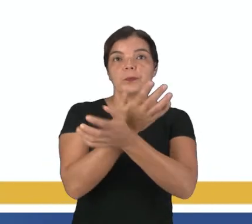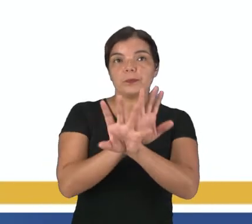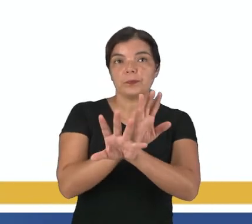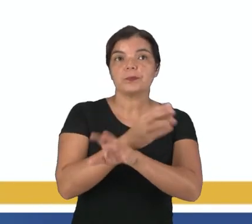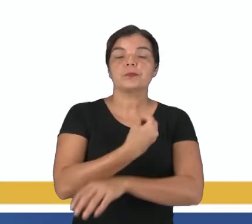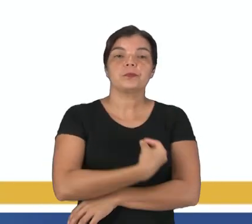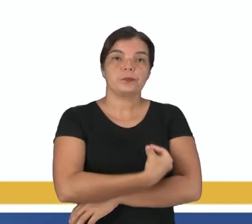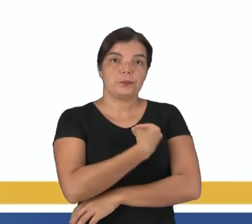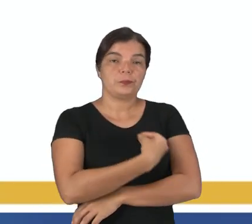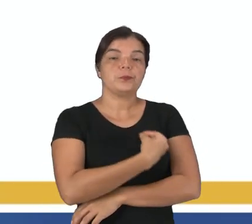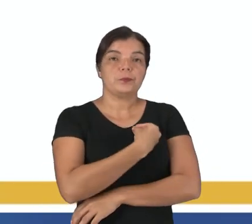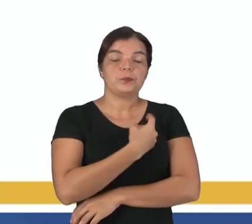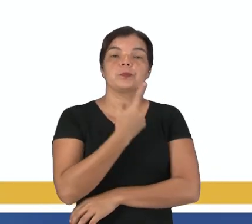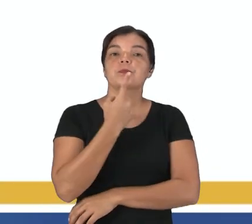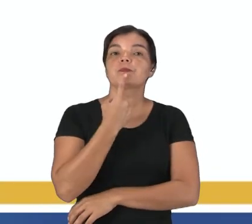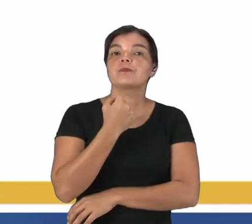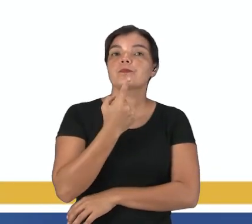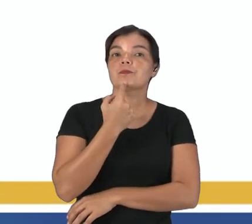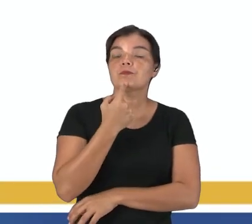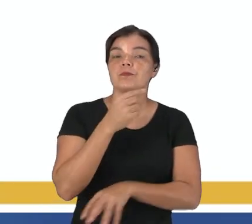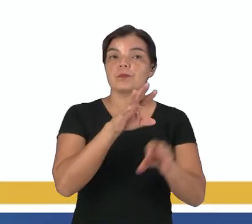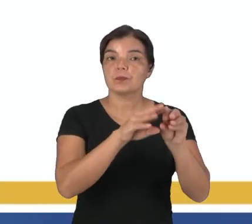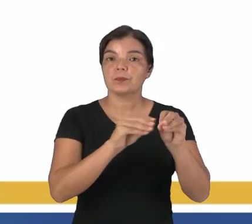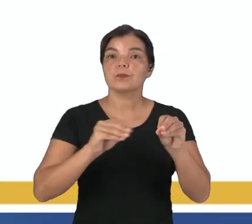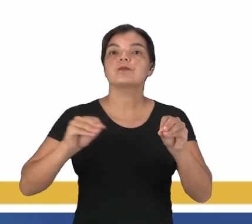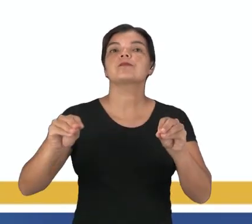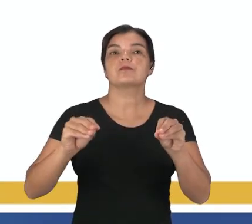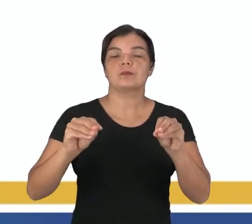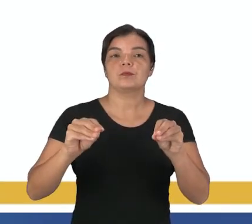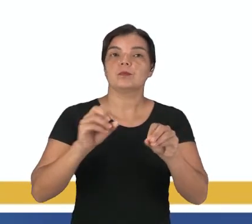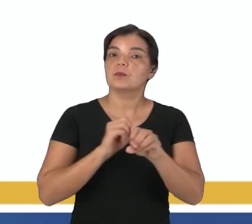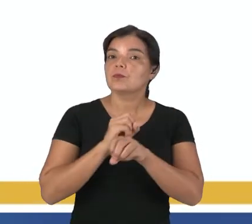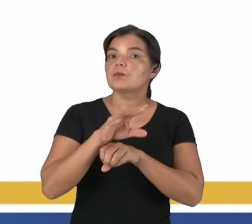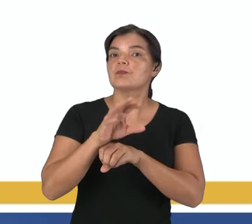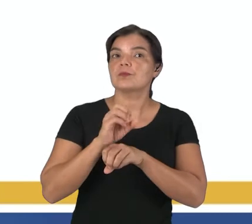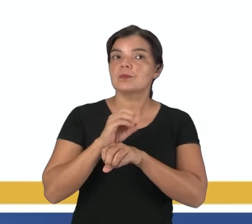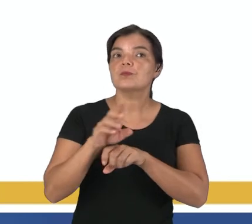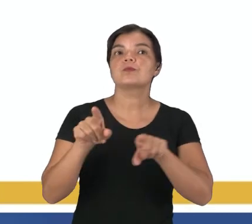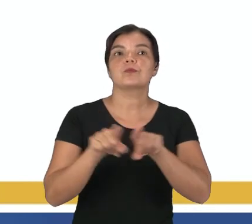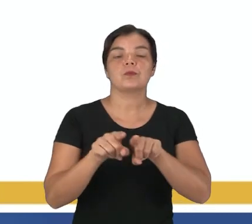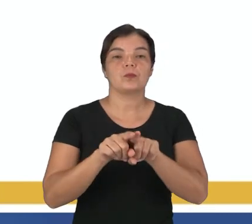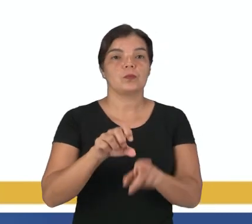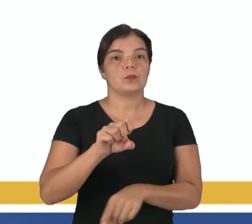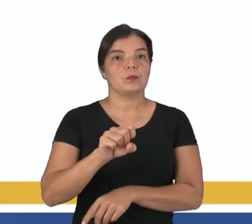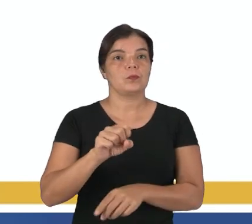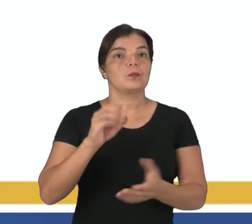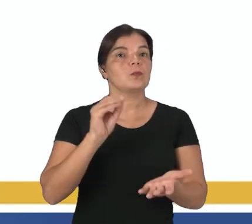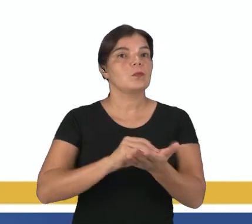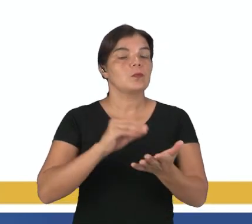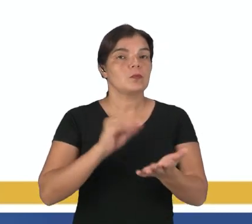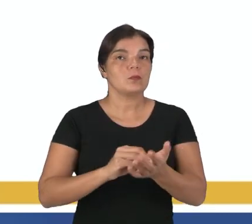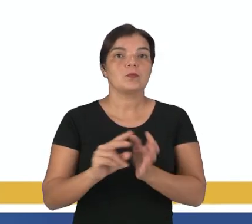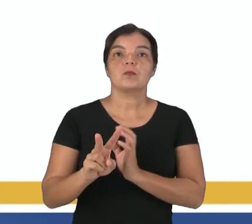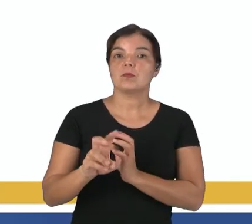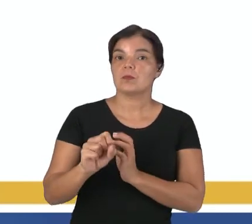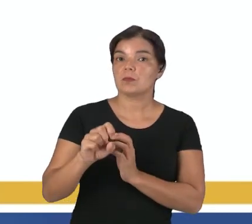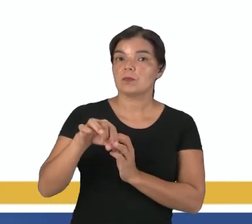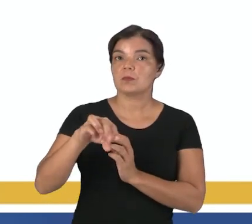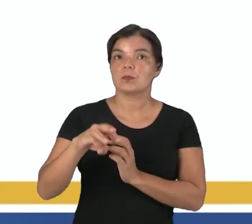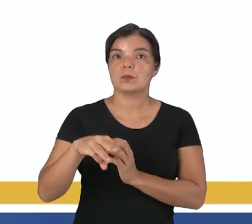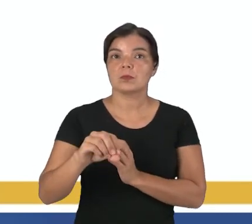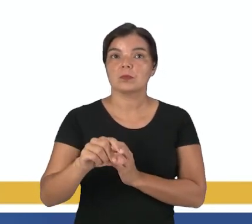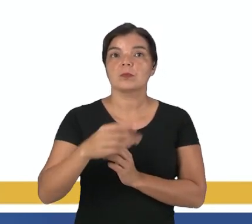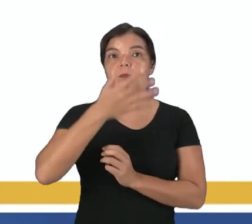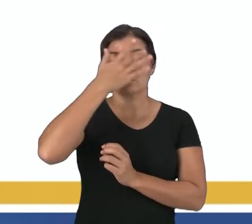esqueleto participar da coagulação sanguínea transmitirem impulsos entre outras a falta das vitaminas